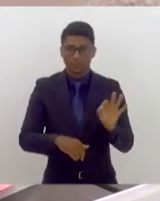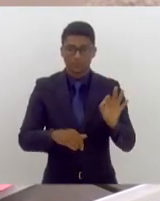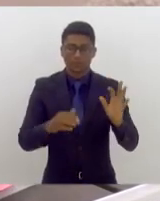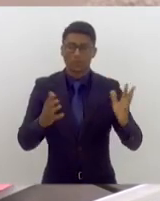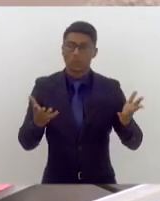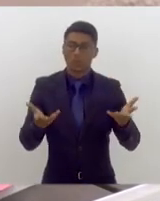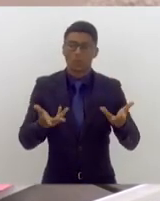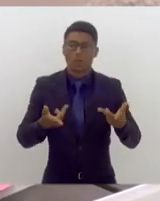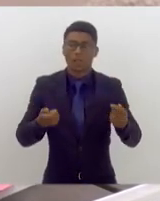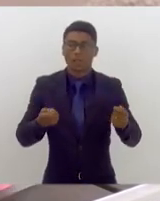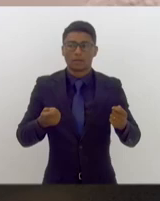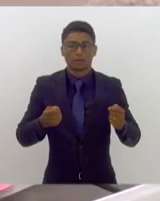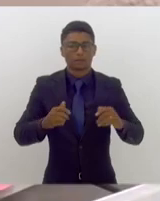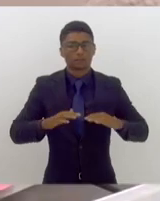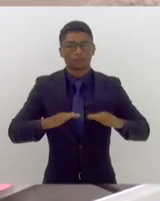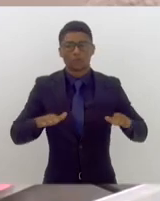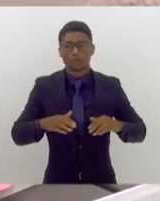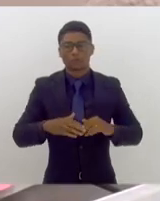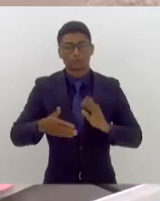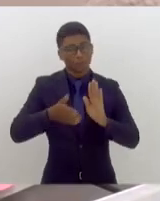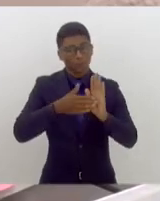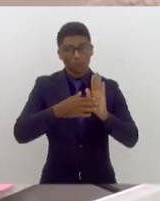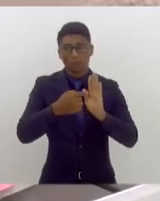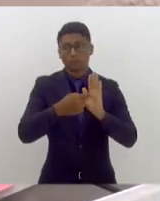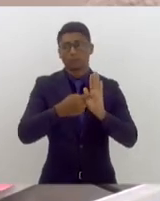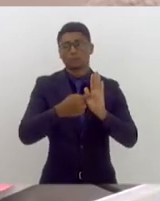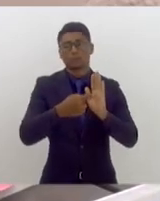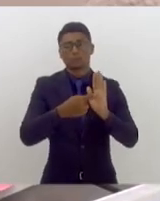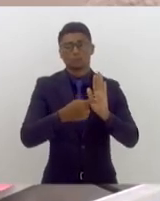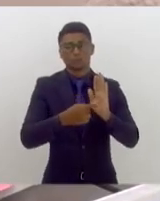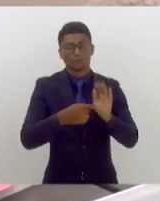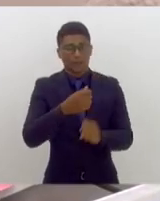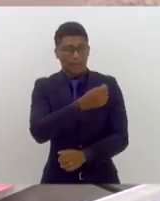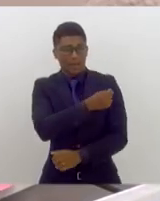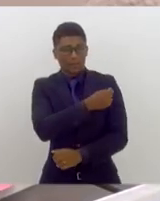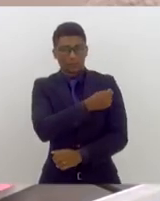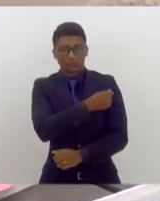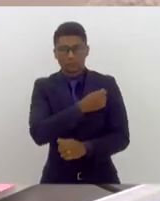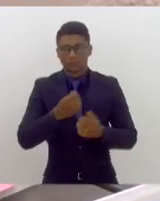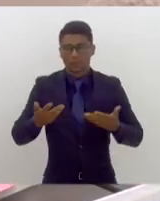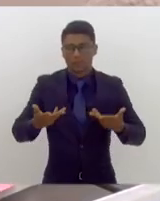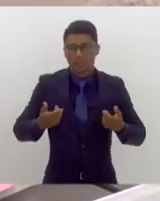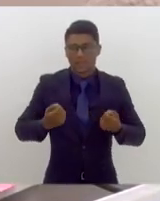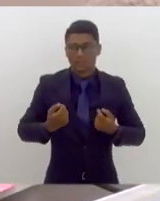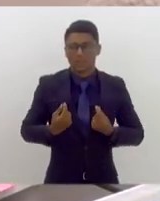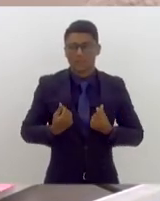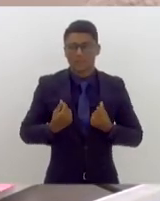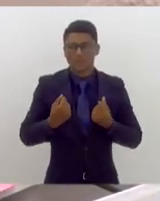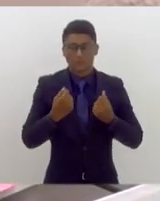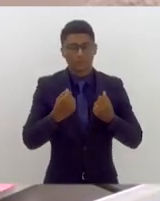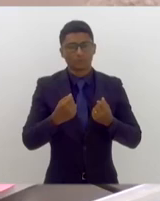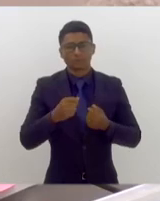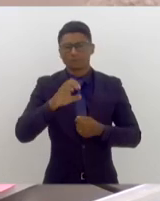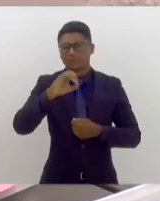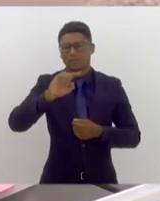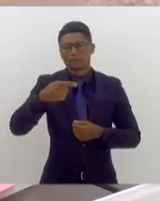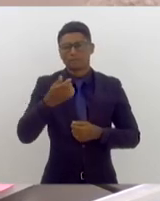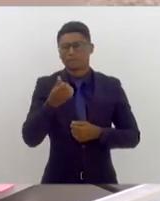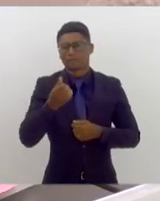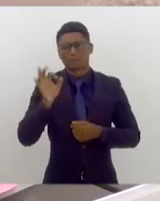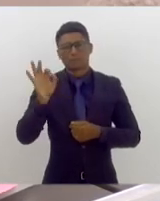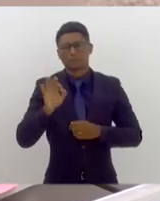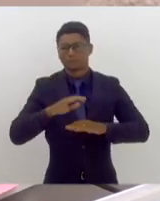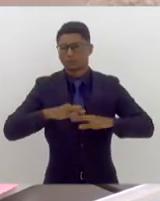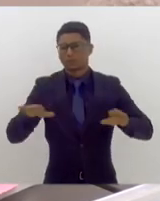da proposta que a campanha apresenta, do custo aluno qualidade, né? Que é essa a tecla que eu acho que nós temos